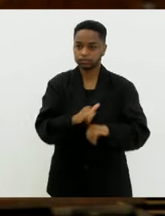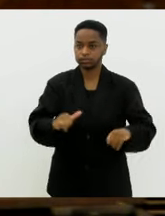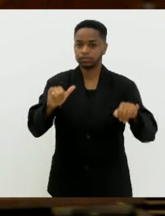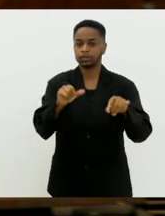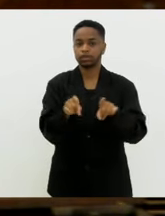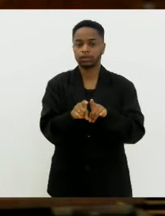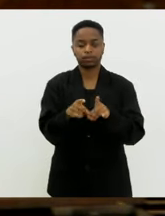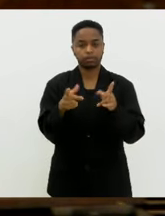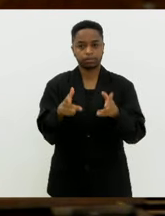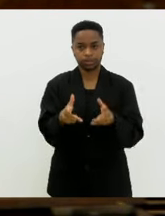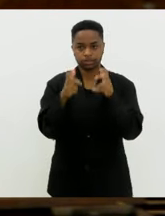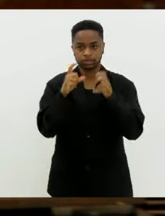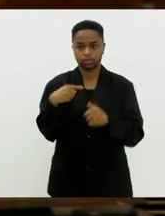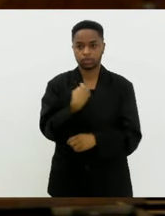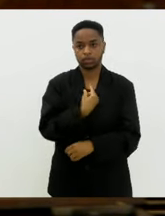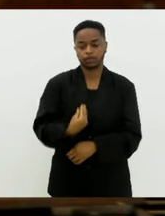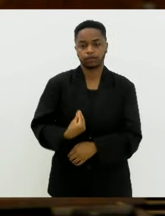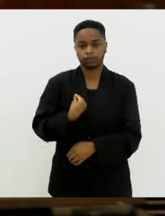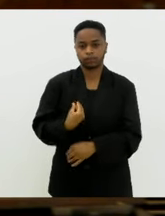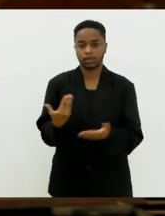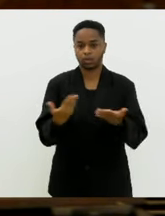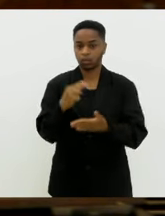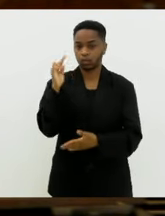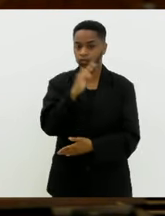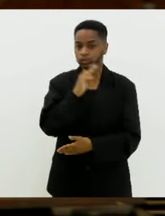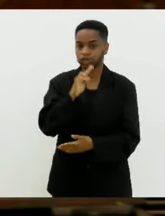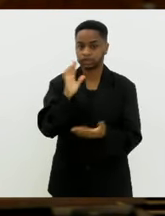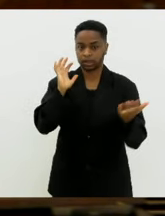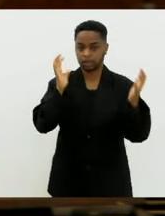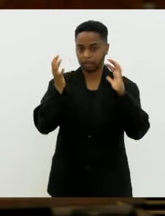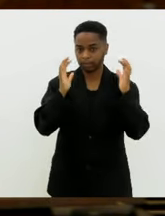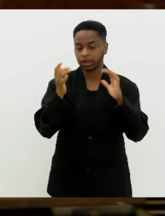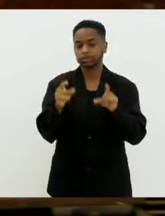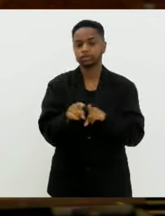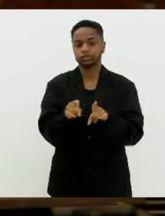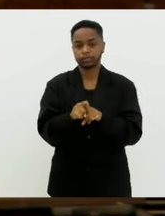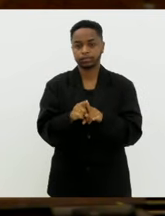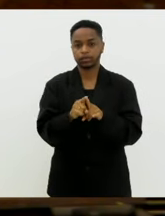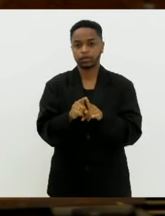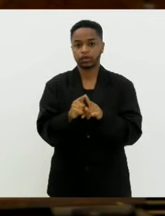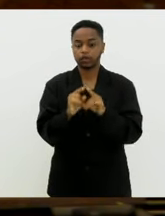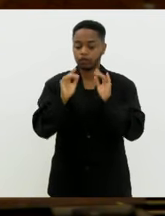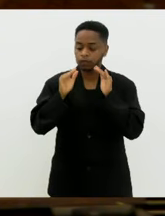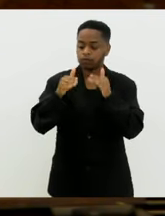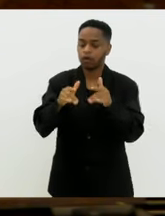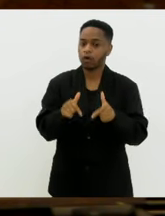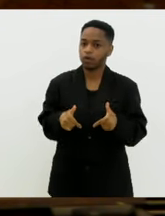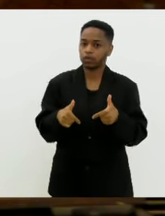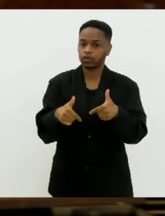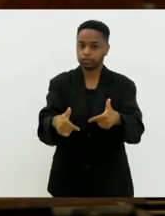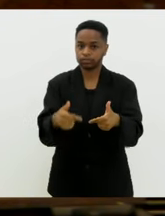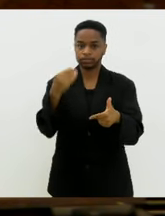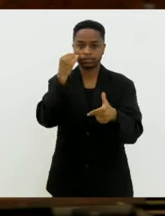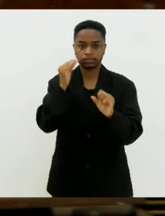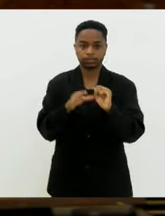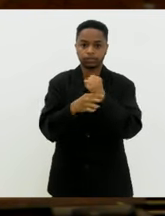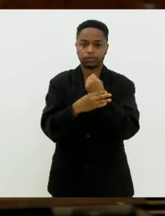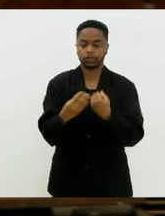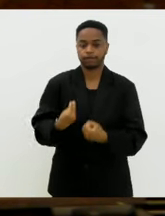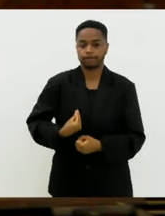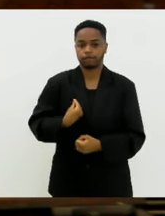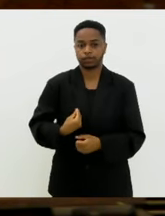reconheça que estamos vivenciando uma emergência climática e direcione ações para garantir vida para a